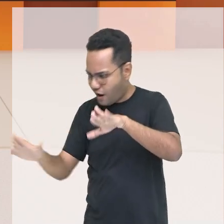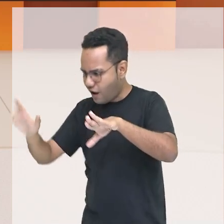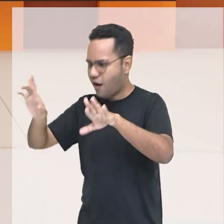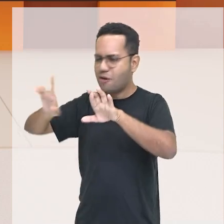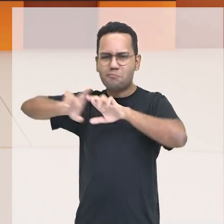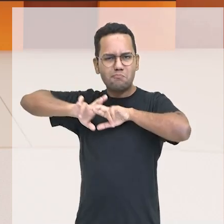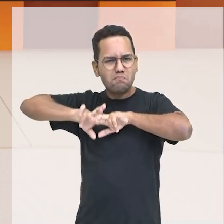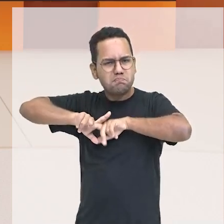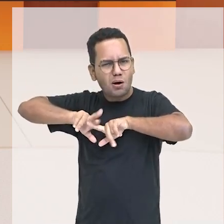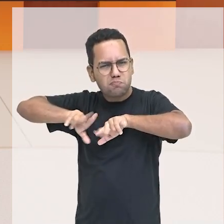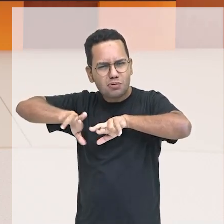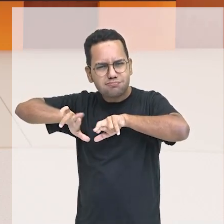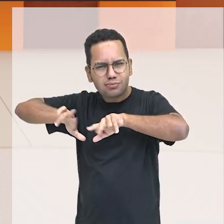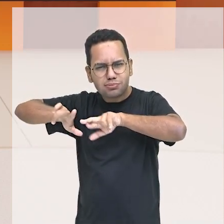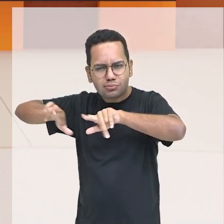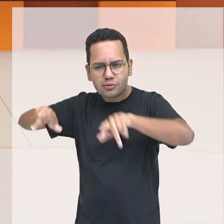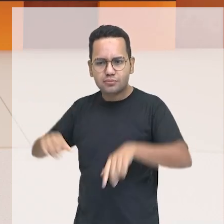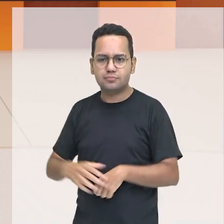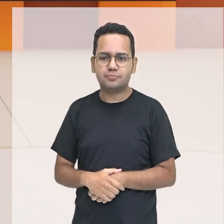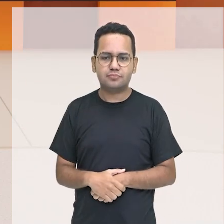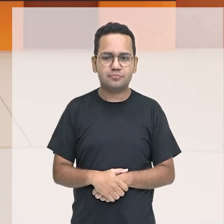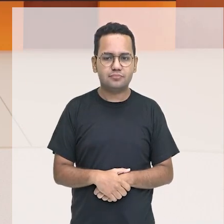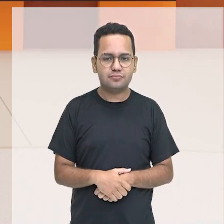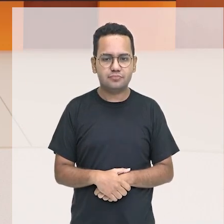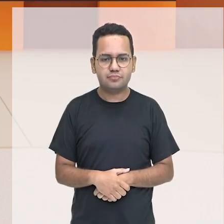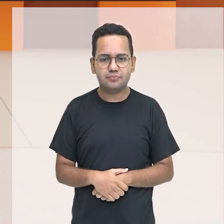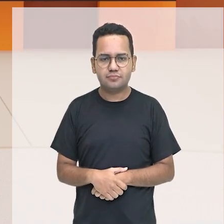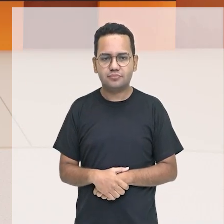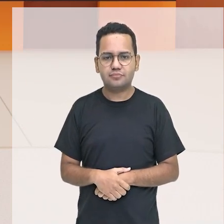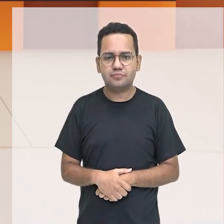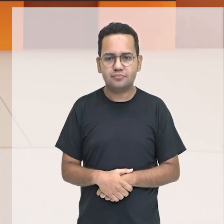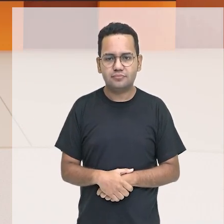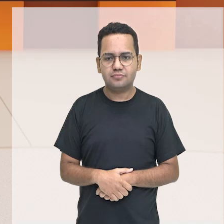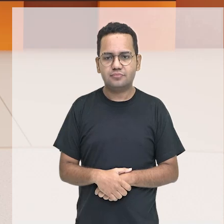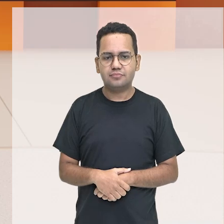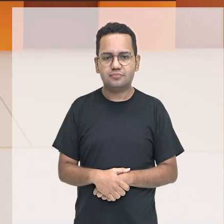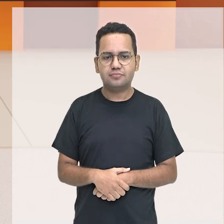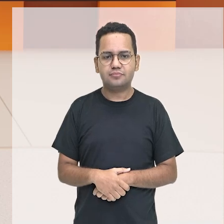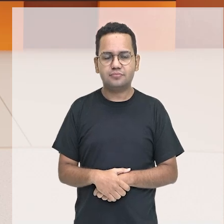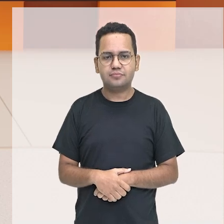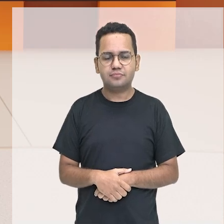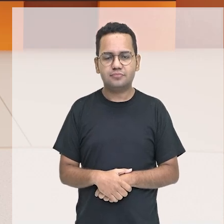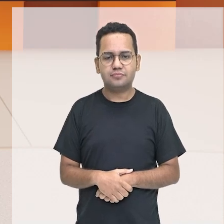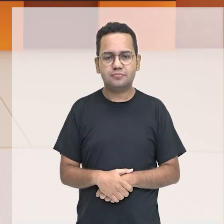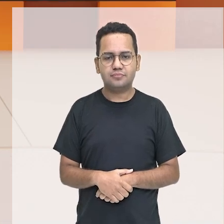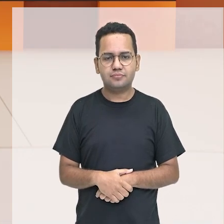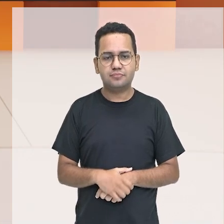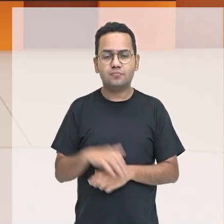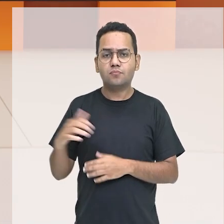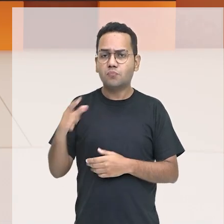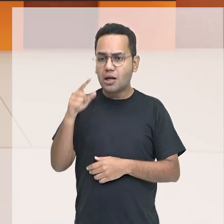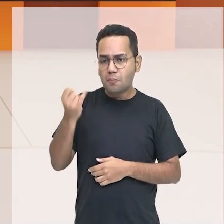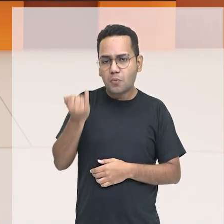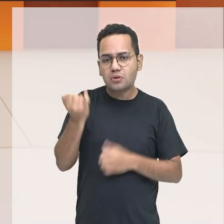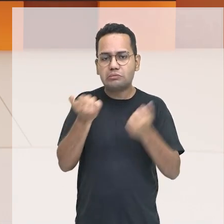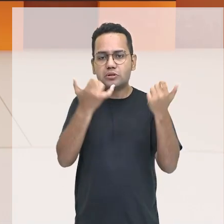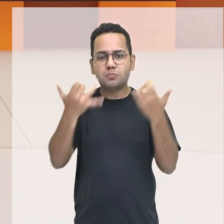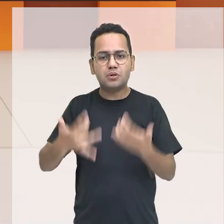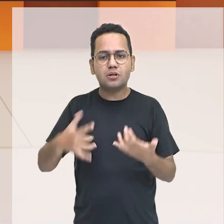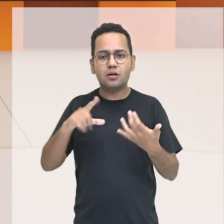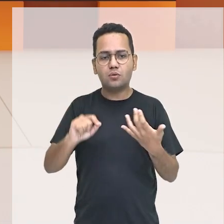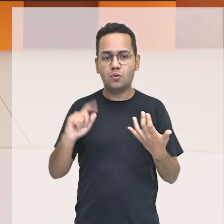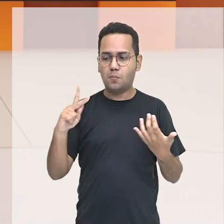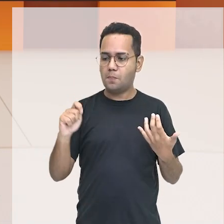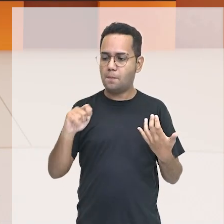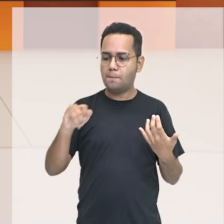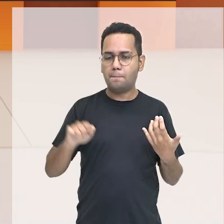lagos e as encruzilhadas aí dos caminhos da nossa Amazônia. A gente ressalta também a figura